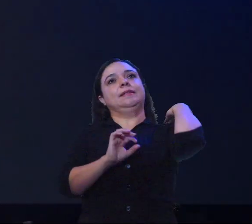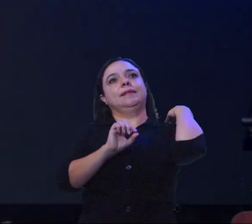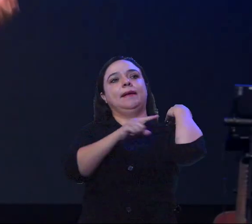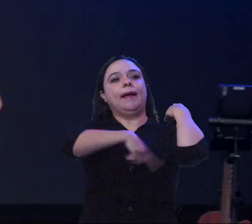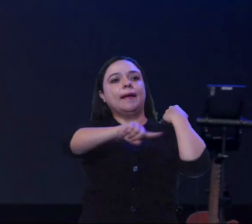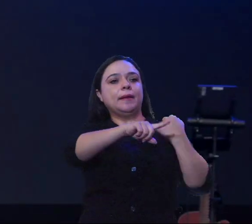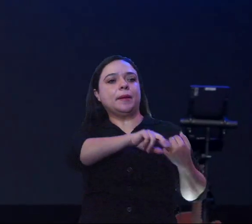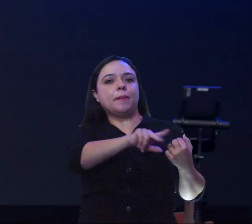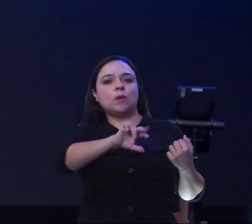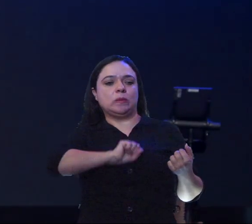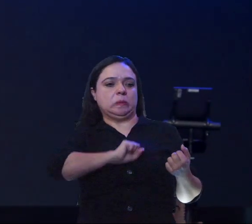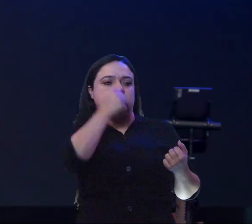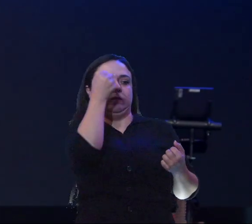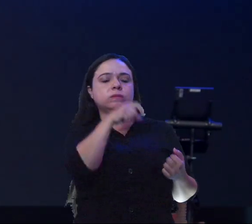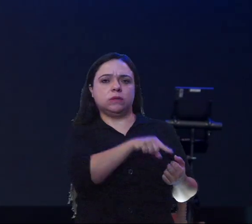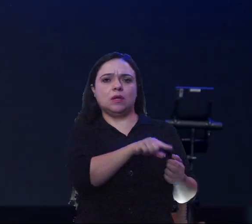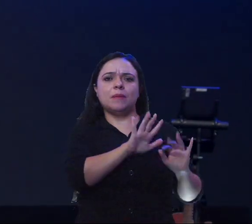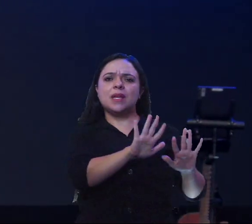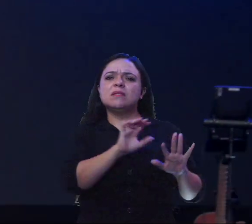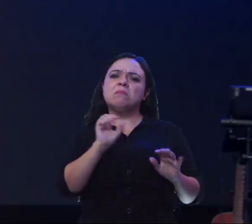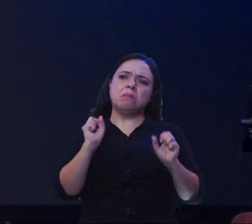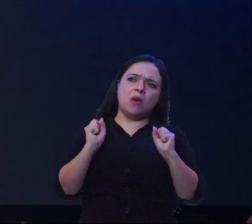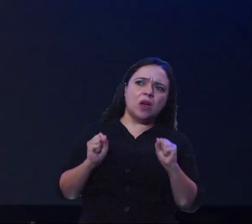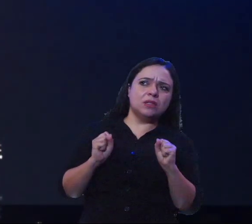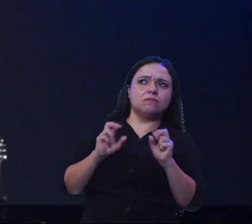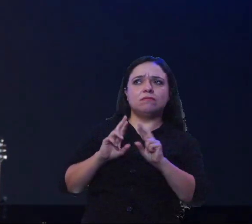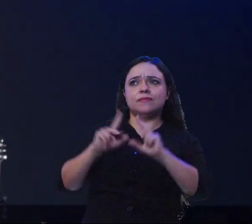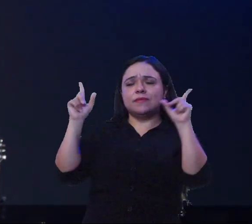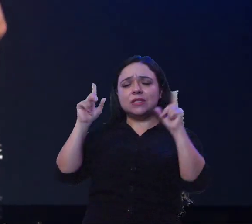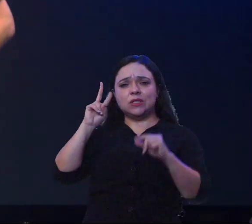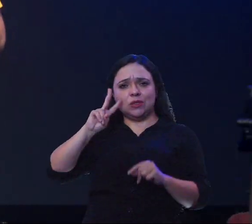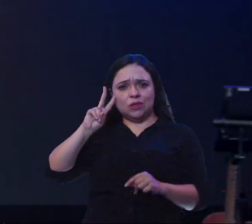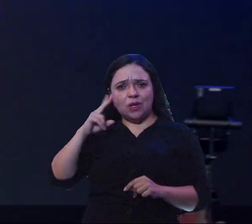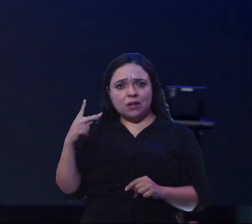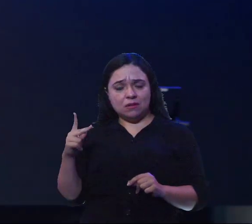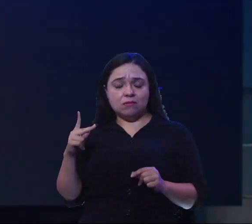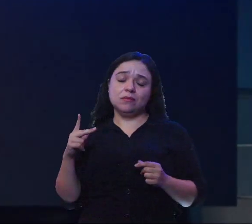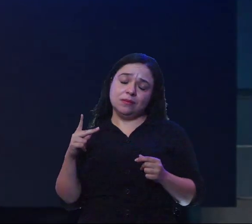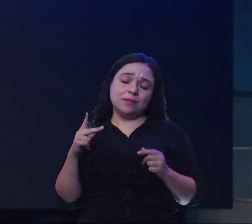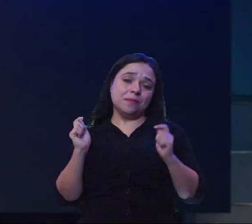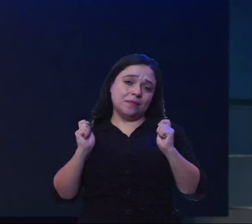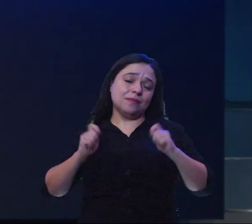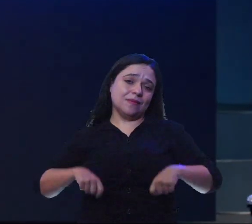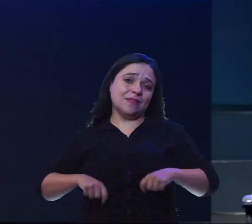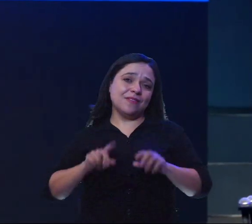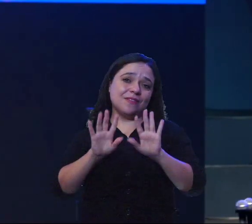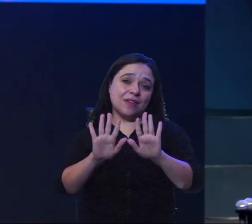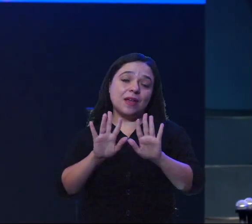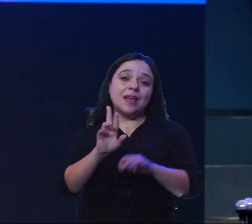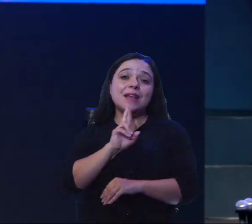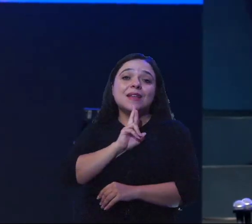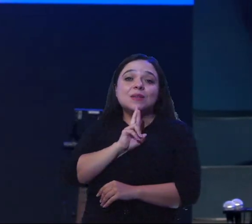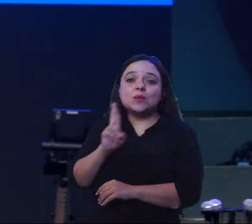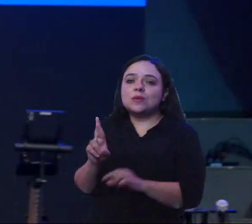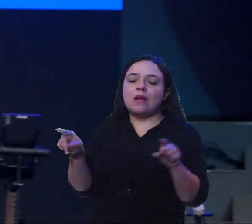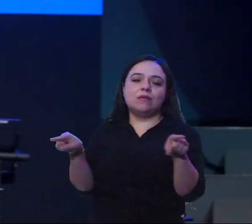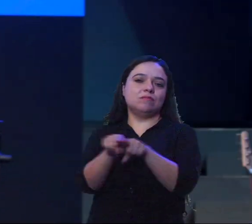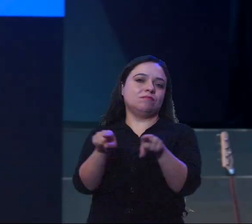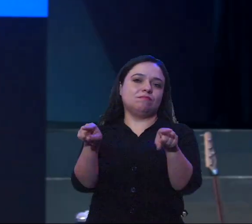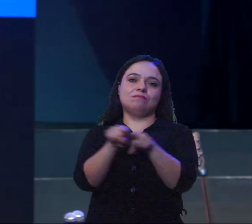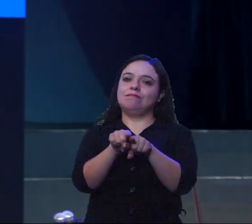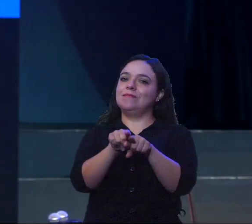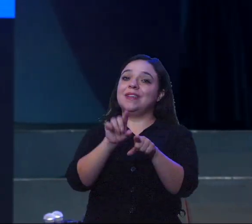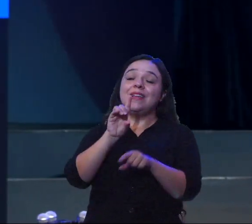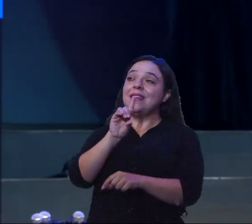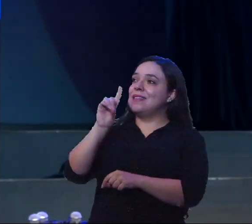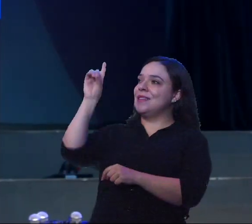ainda maior com seus irmãos, será que podia ser um pouquinho diferente? Talvez até pudesse, mas o resultado seria o mesmo, porque